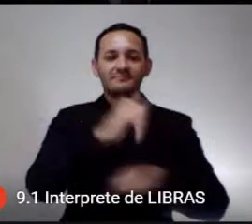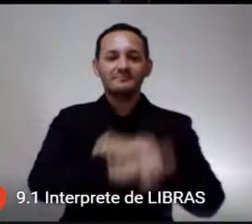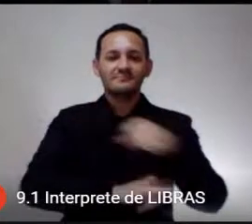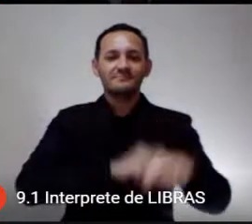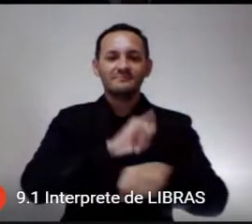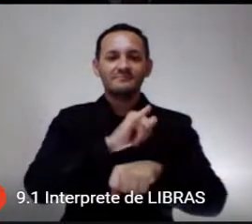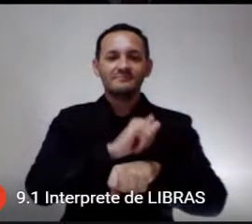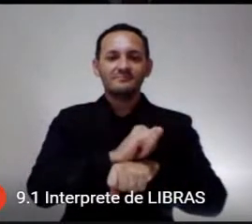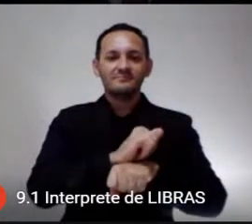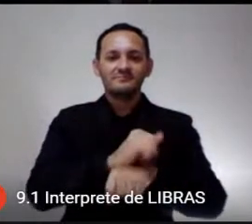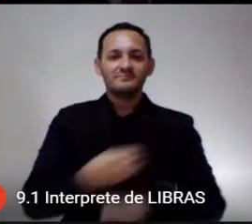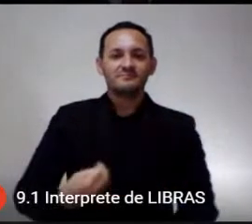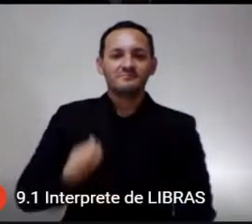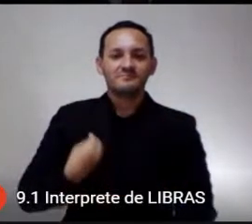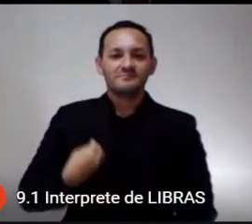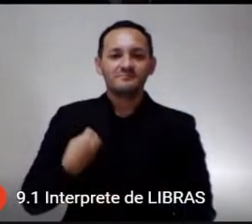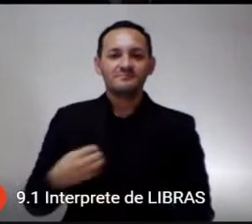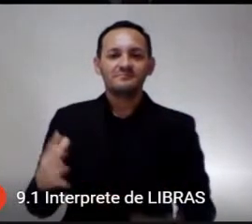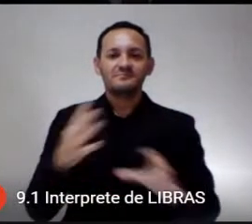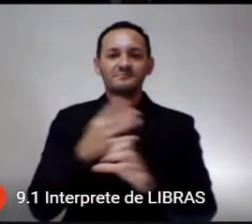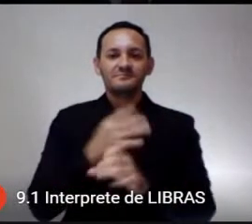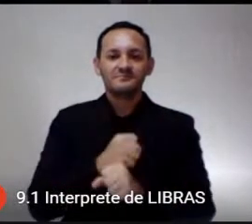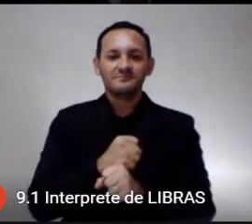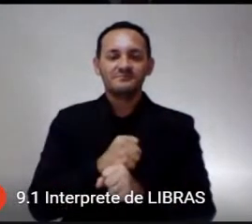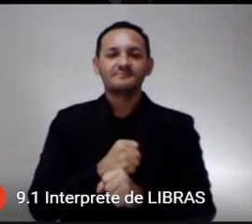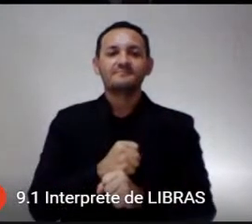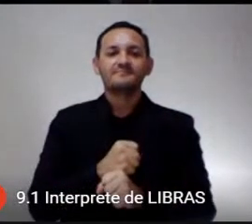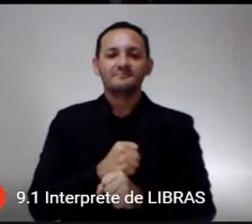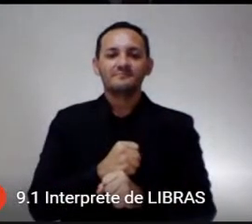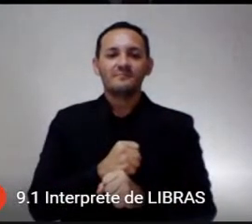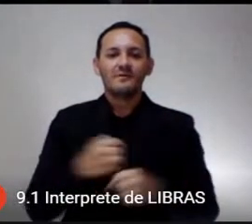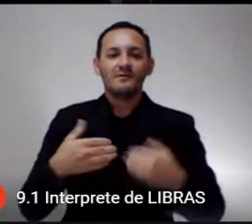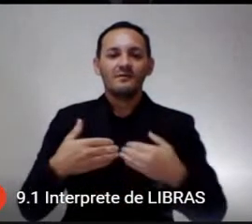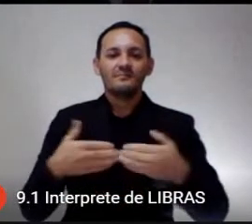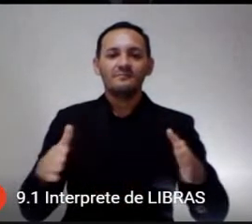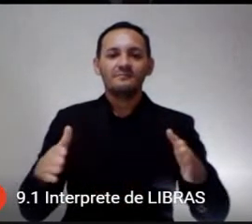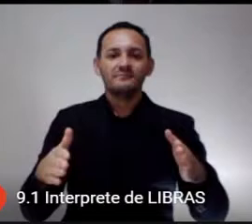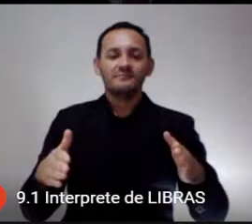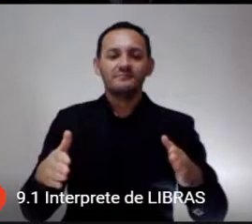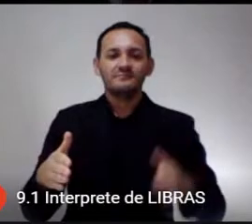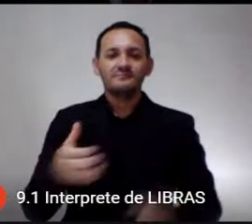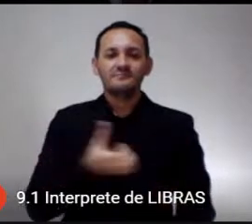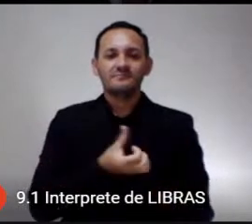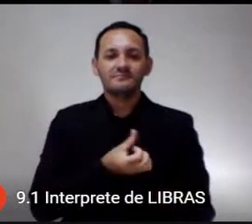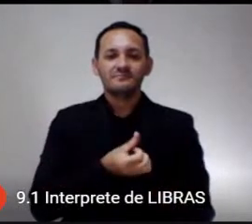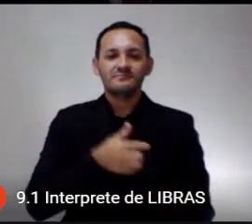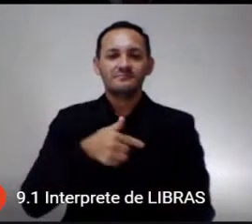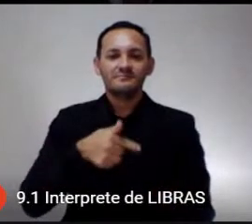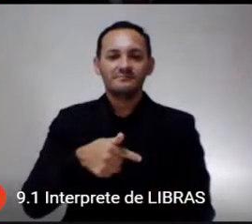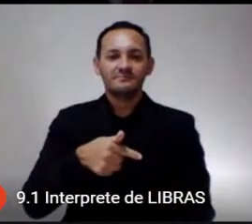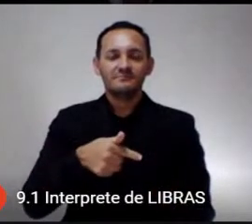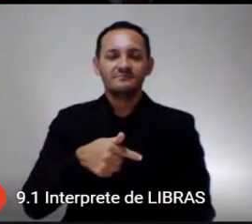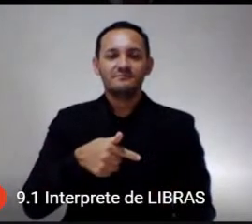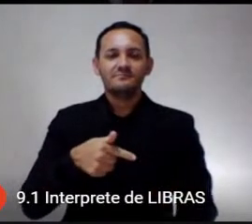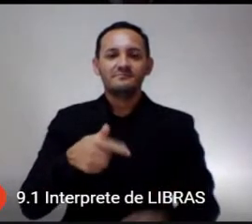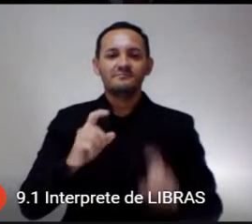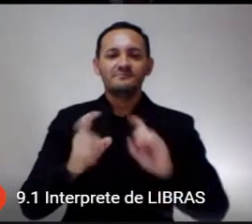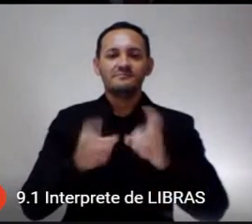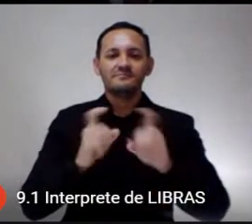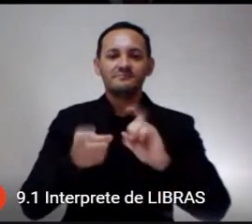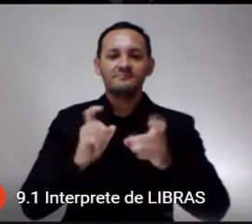legal, declaro aberta a 66ª sessão do ano de 2020, realizada por